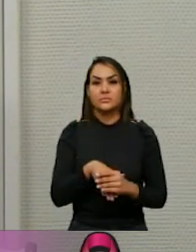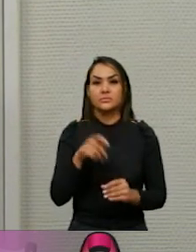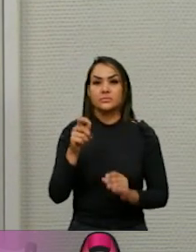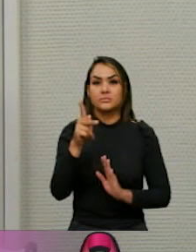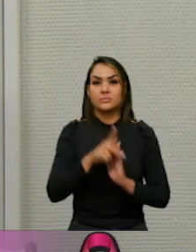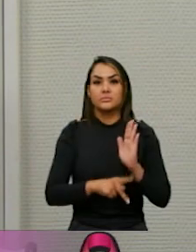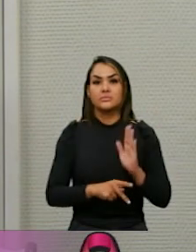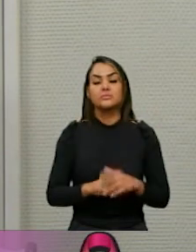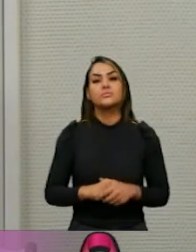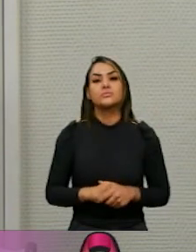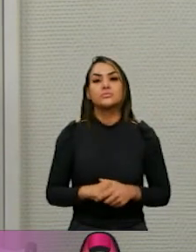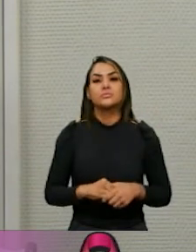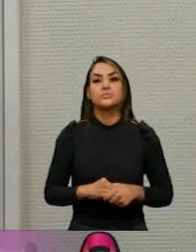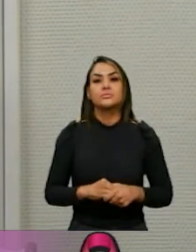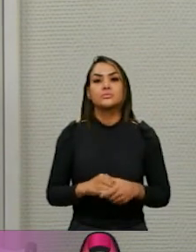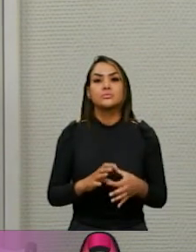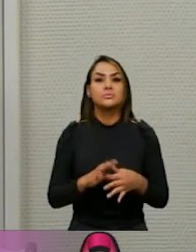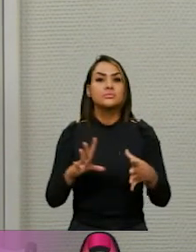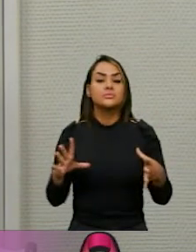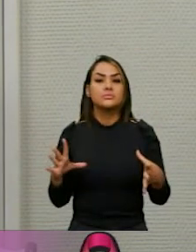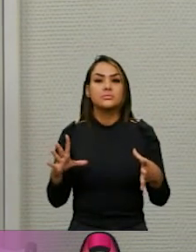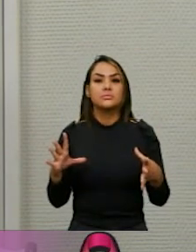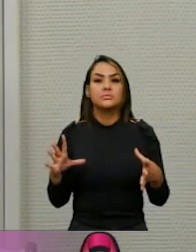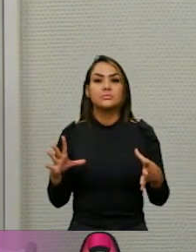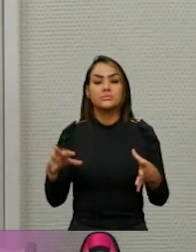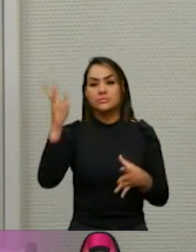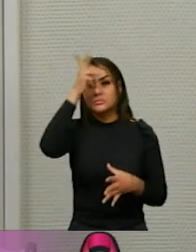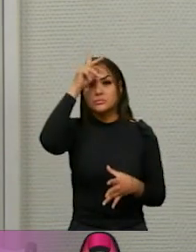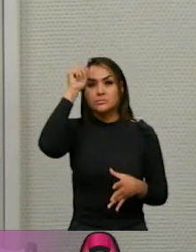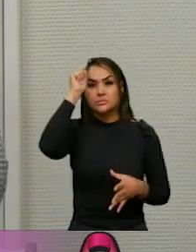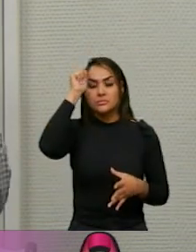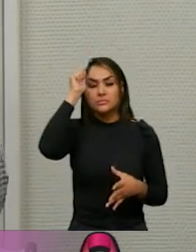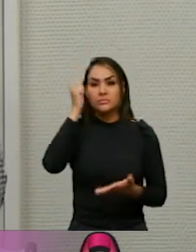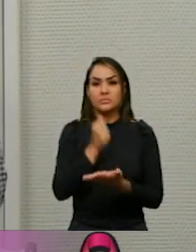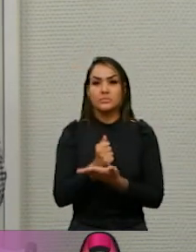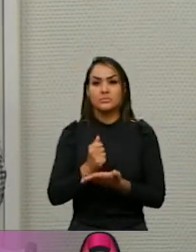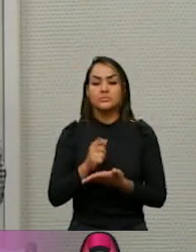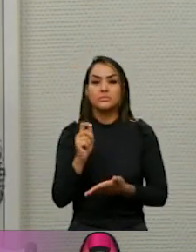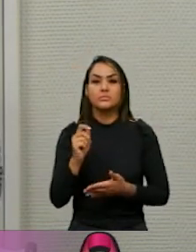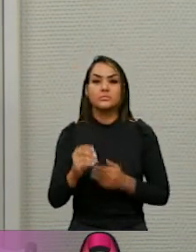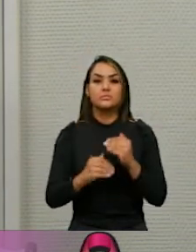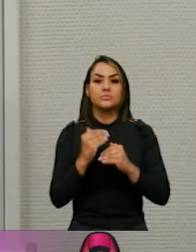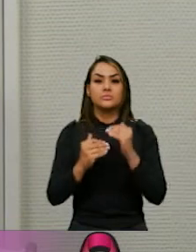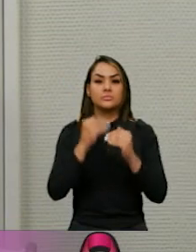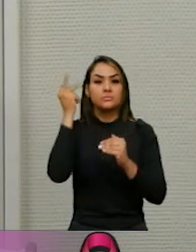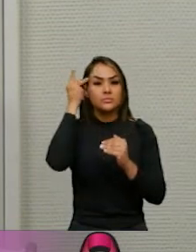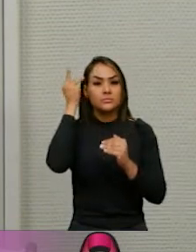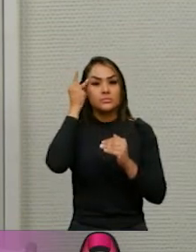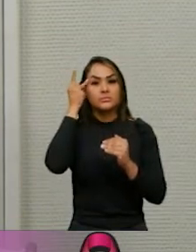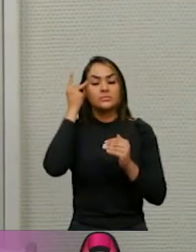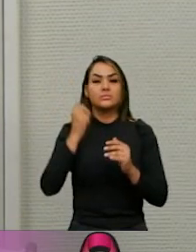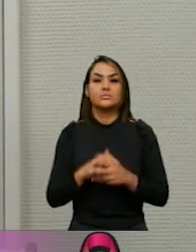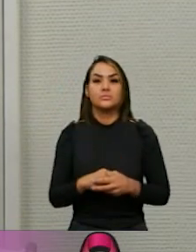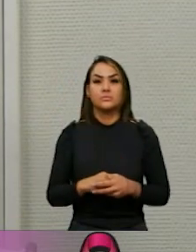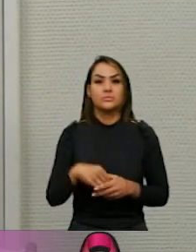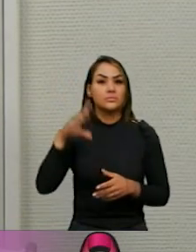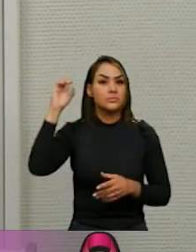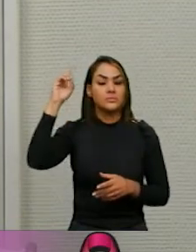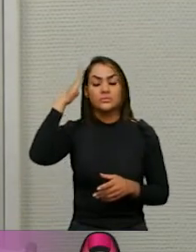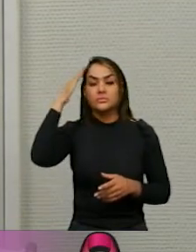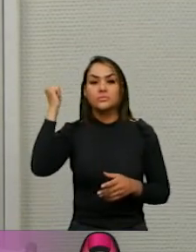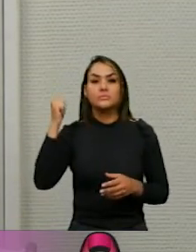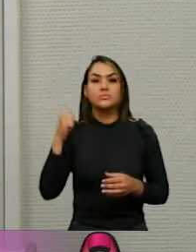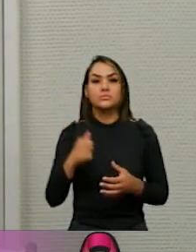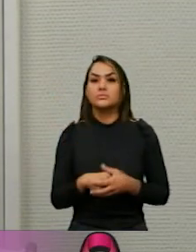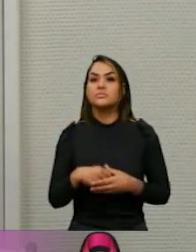é dar carta branca para o prefeito firmar contrato com esse Desenvolve São Paulo, sabe lá Deus por que taxa de juros. Não